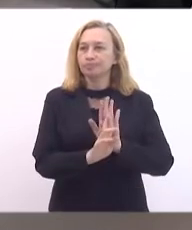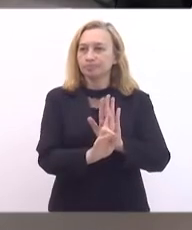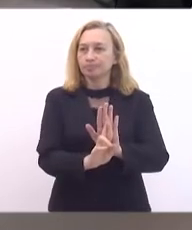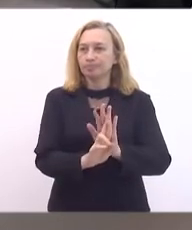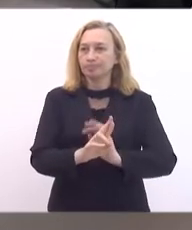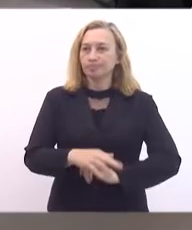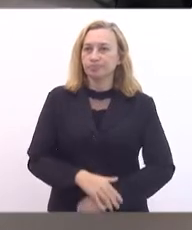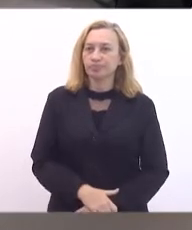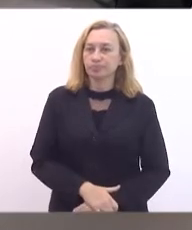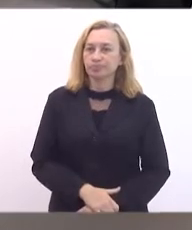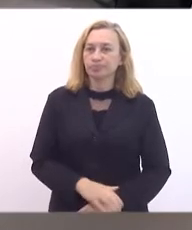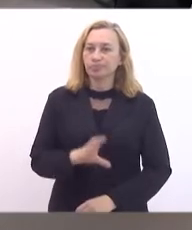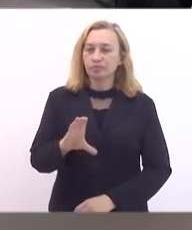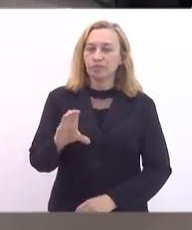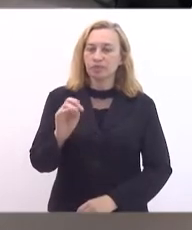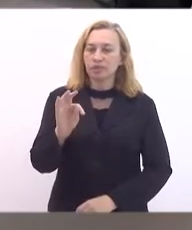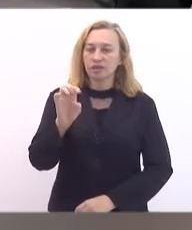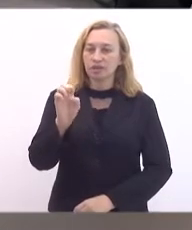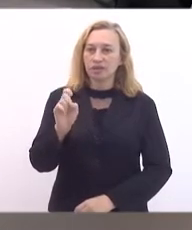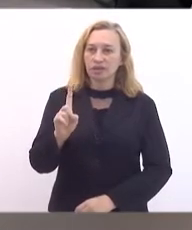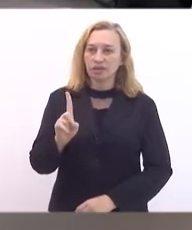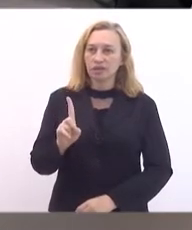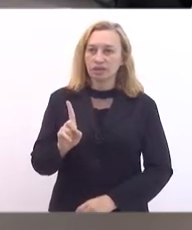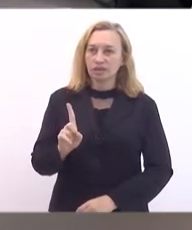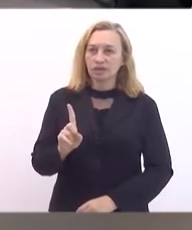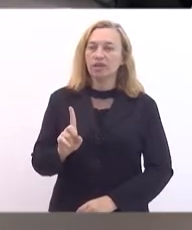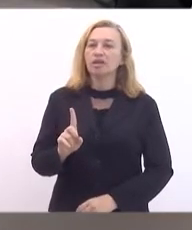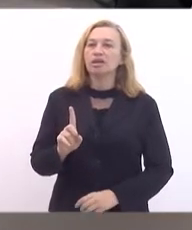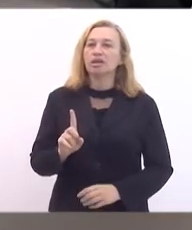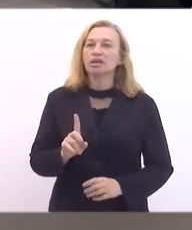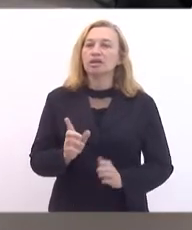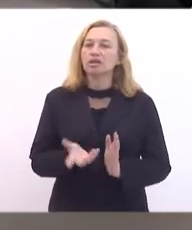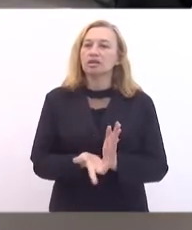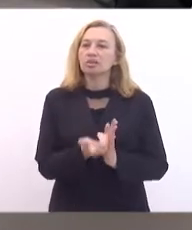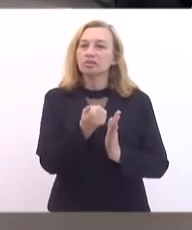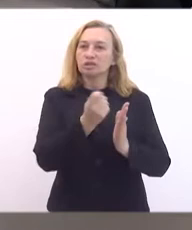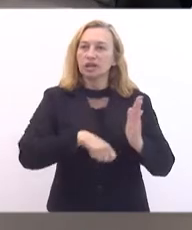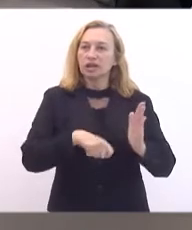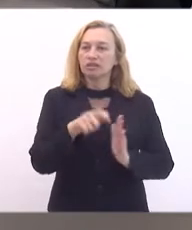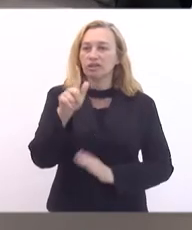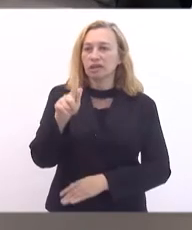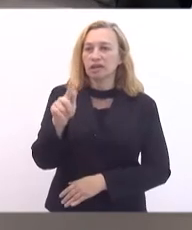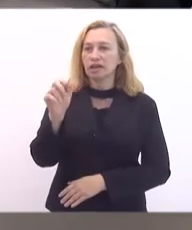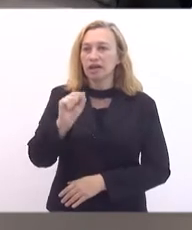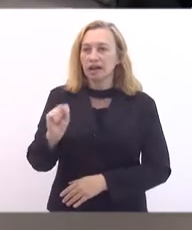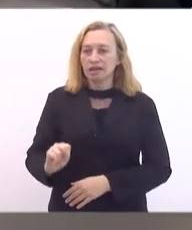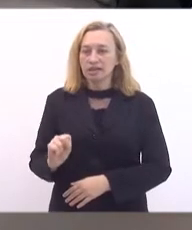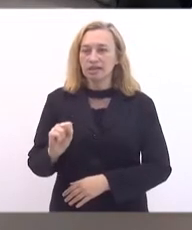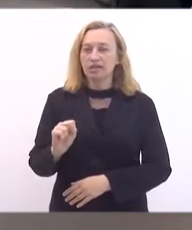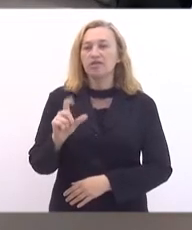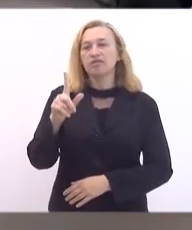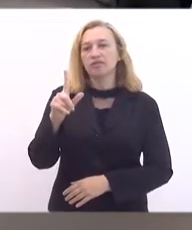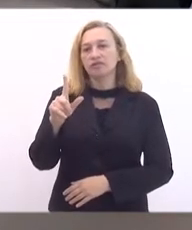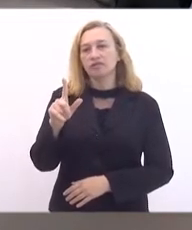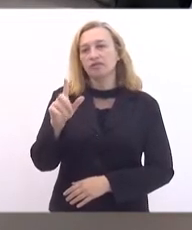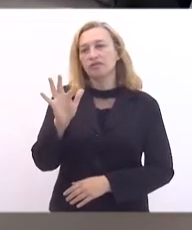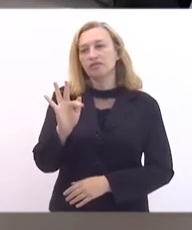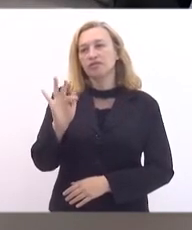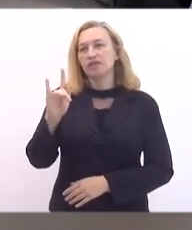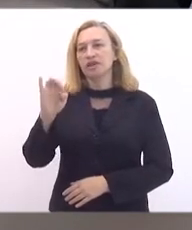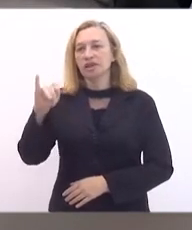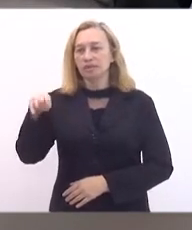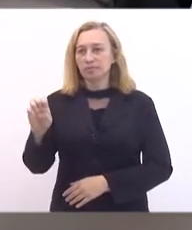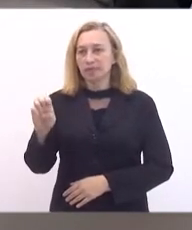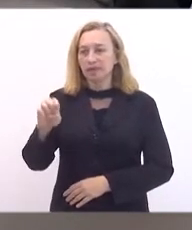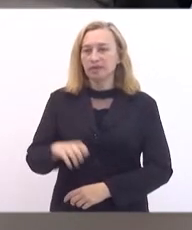o comitê tributário de gás o Felipe Watson E aí